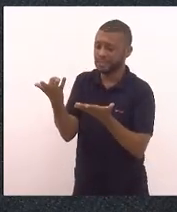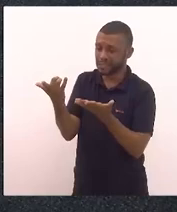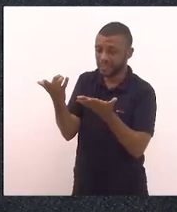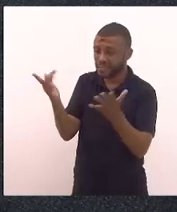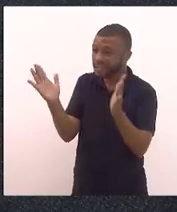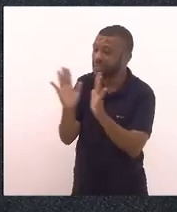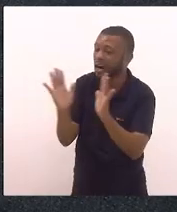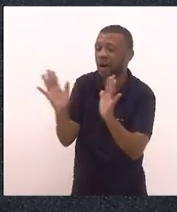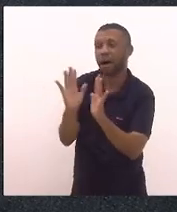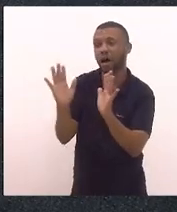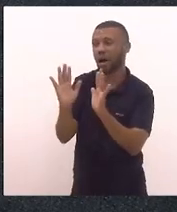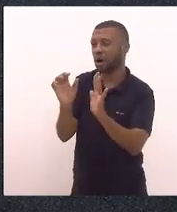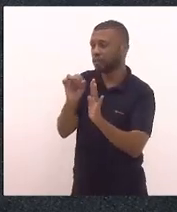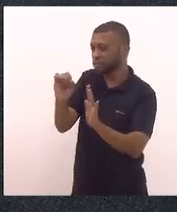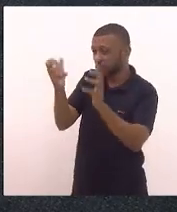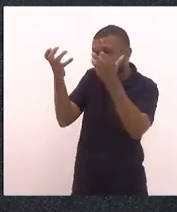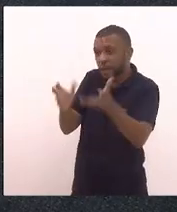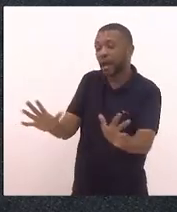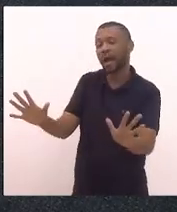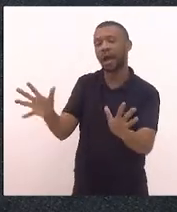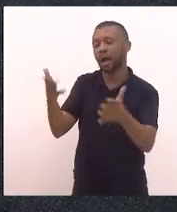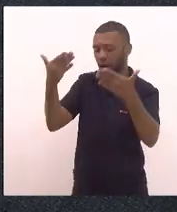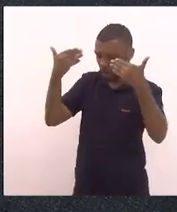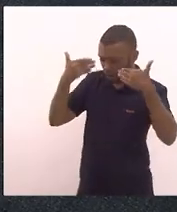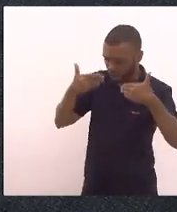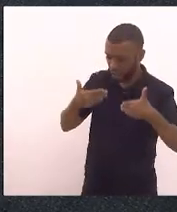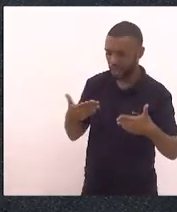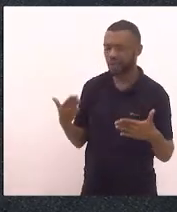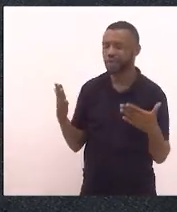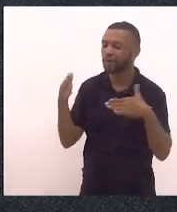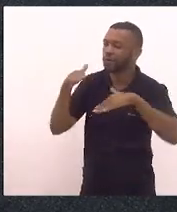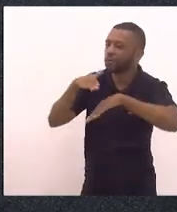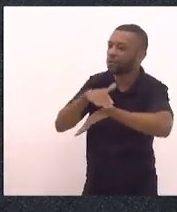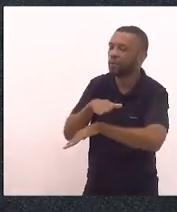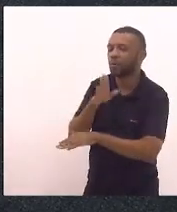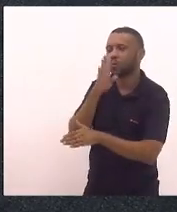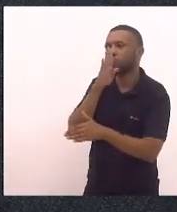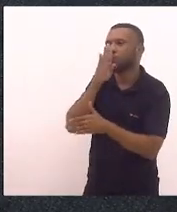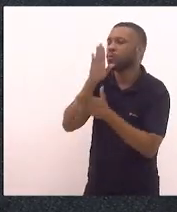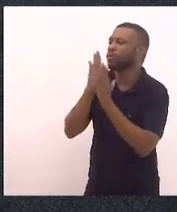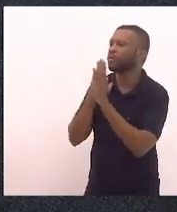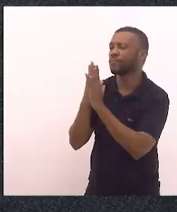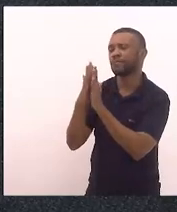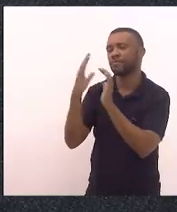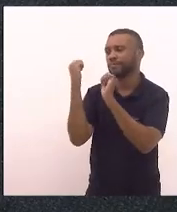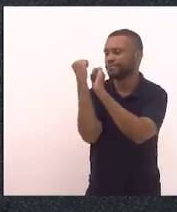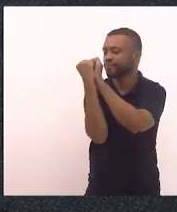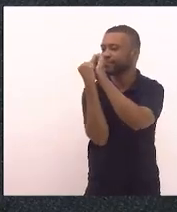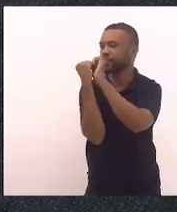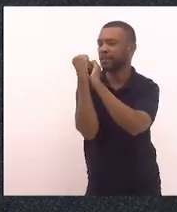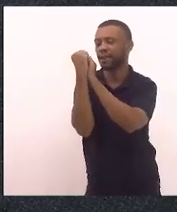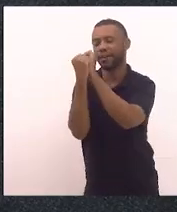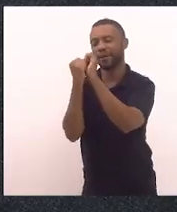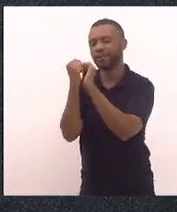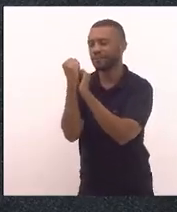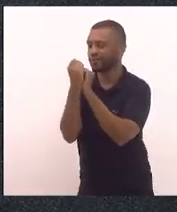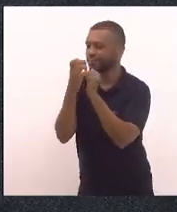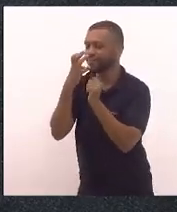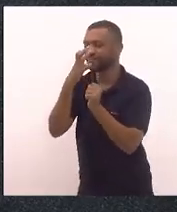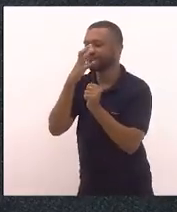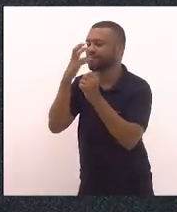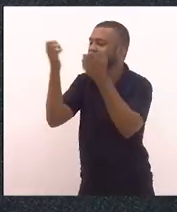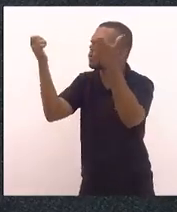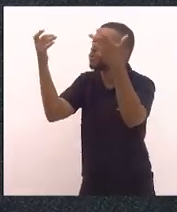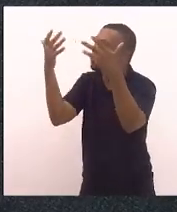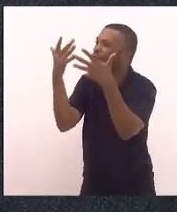Sim ou não, olha que eu estou ajoelhada a te beijar e te oscular os